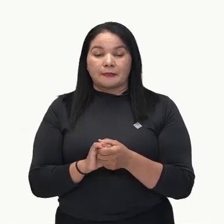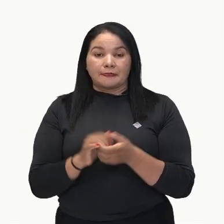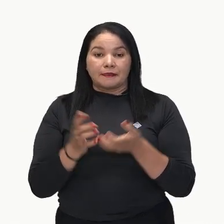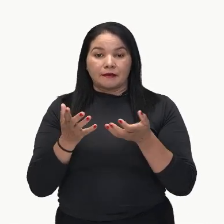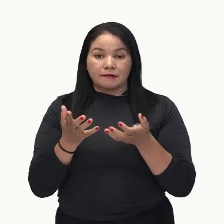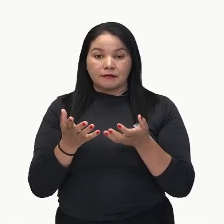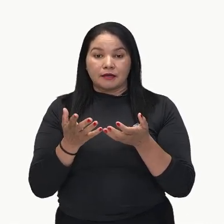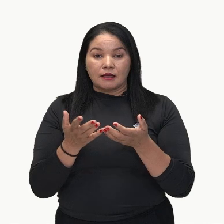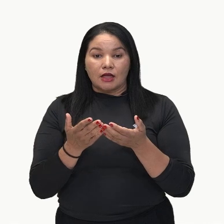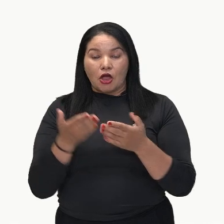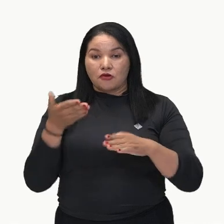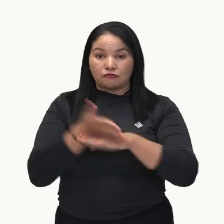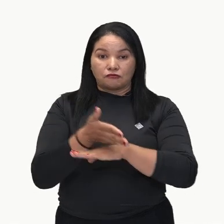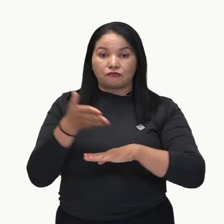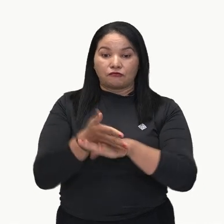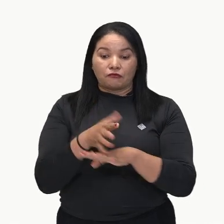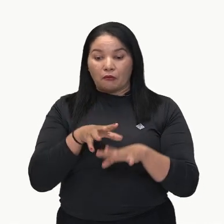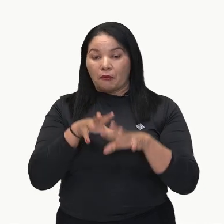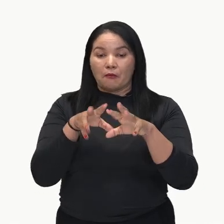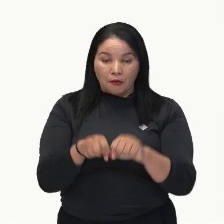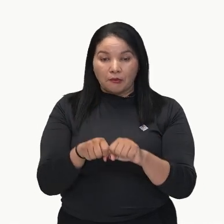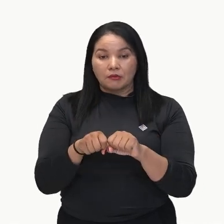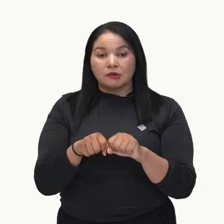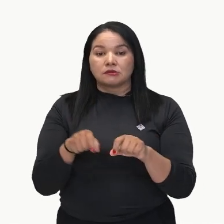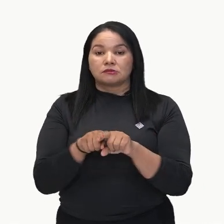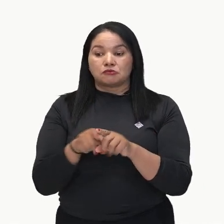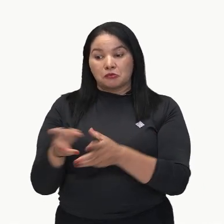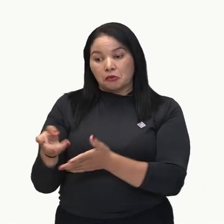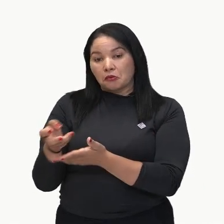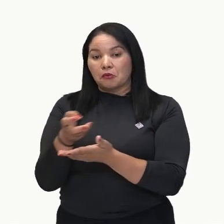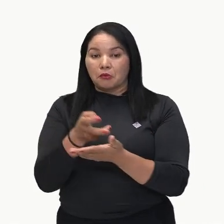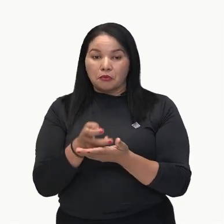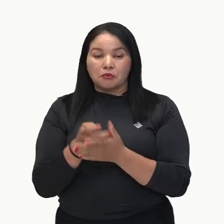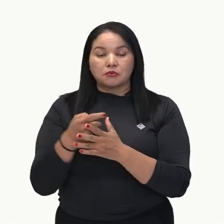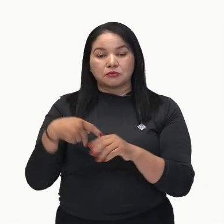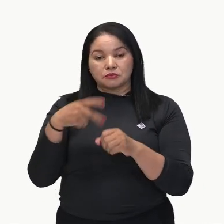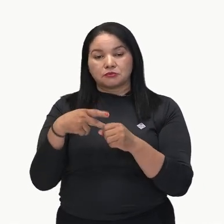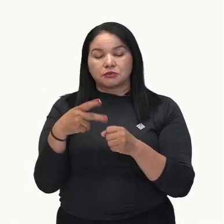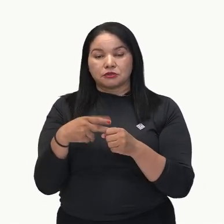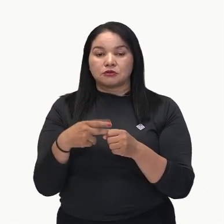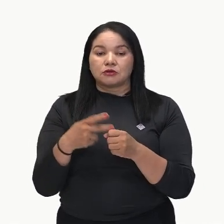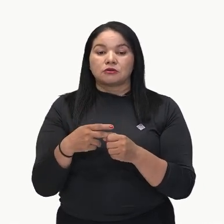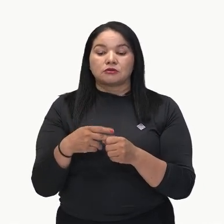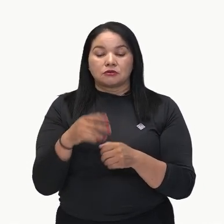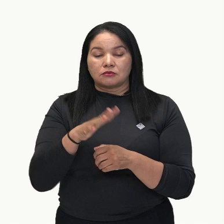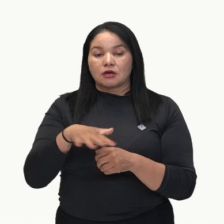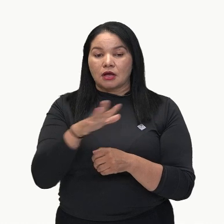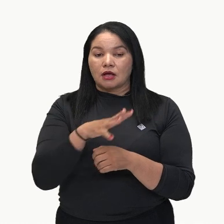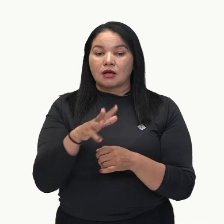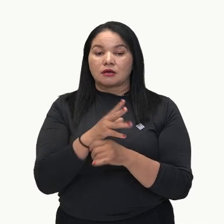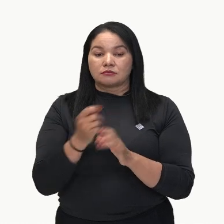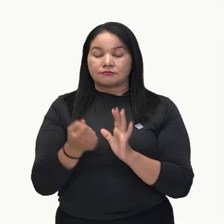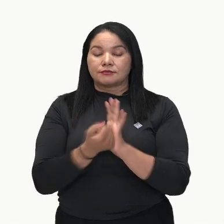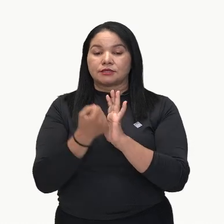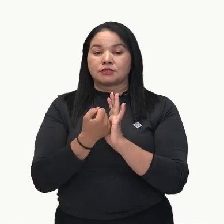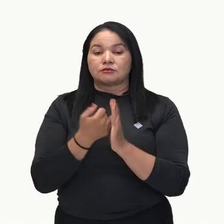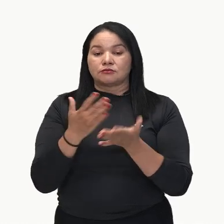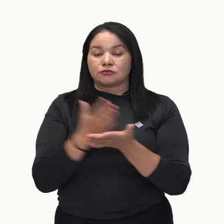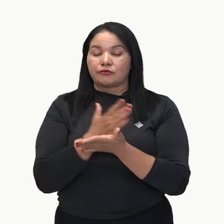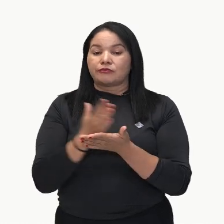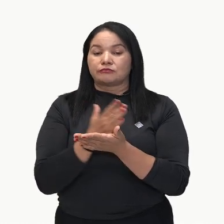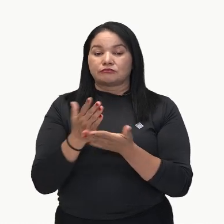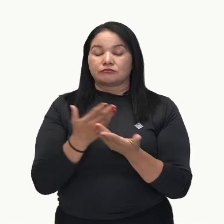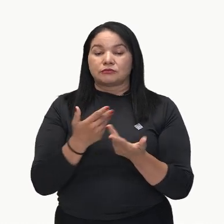invadir para pegarem, extraírem o petróleo. Então, realmente, essa região acaba sendo marcada, né, por